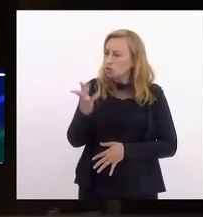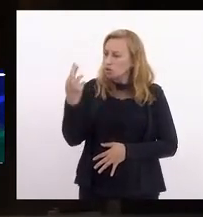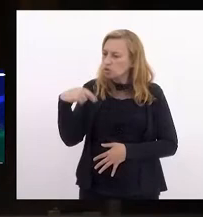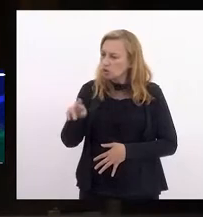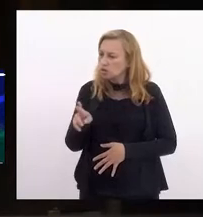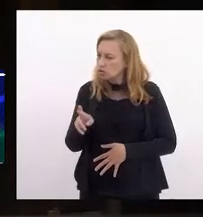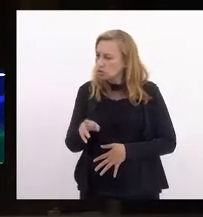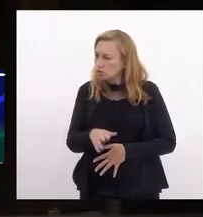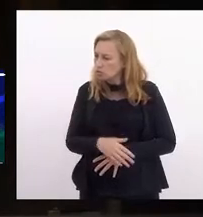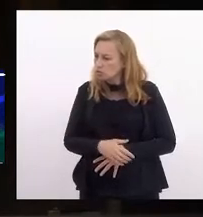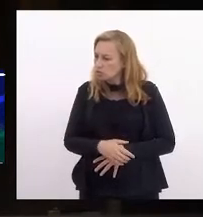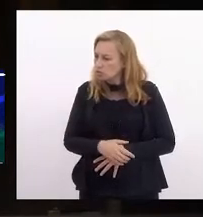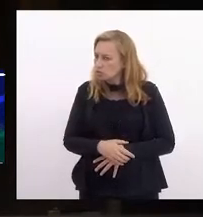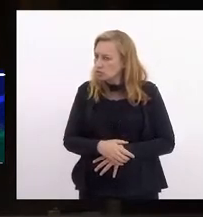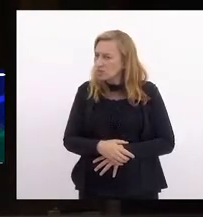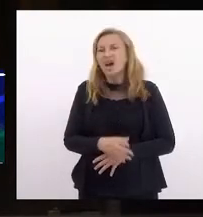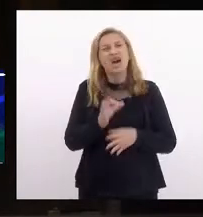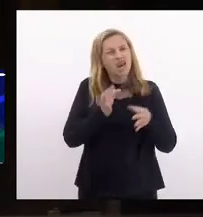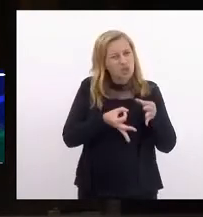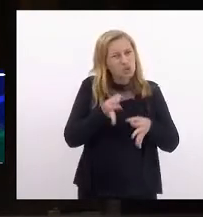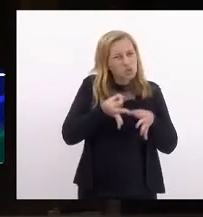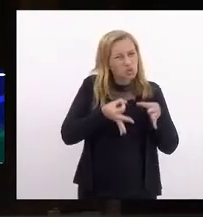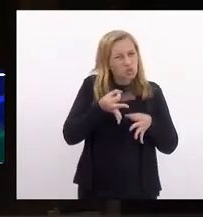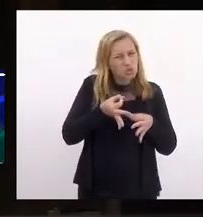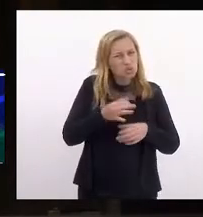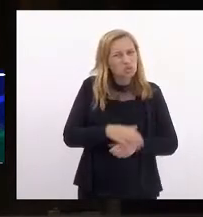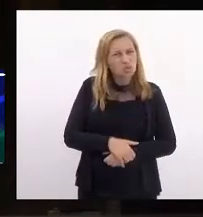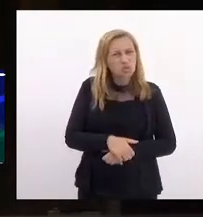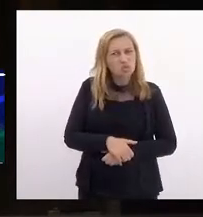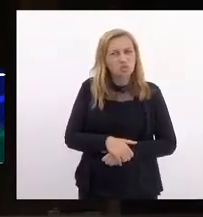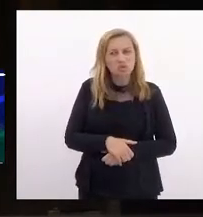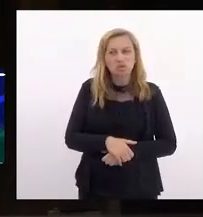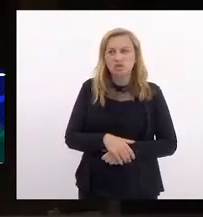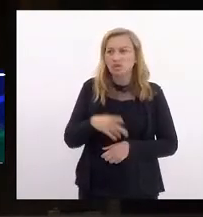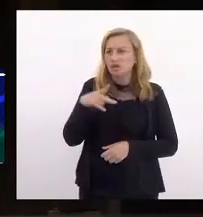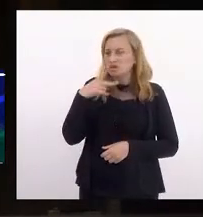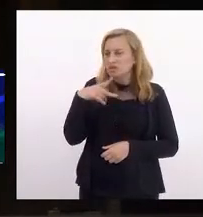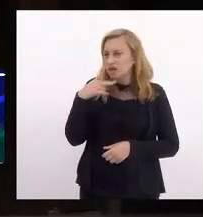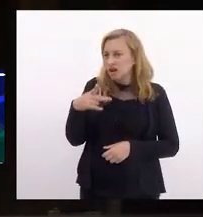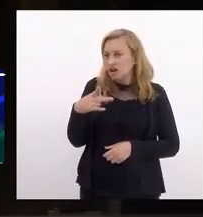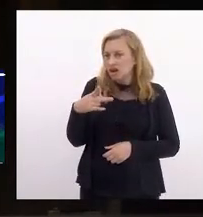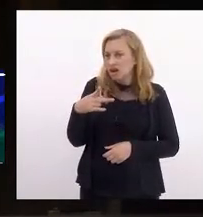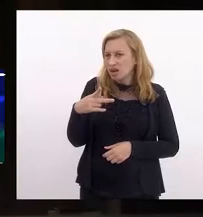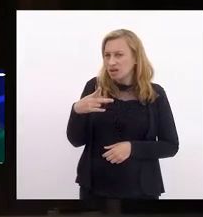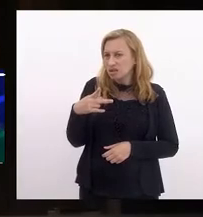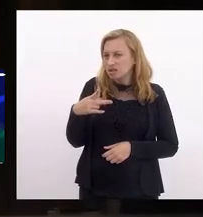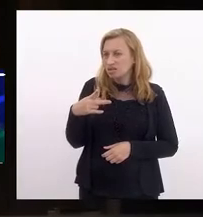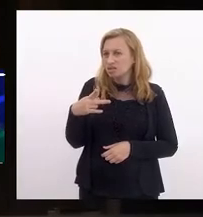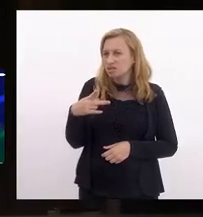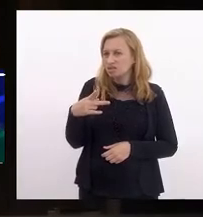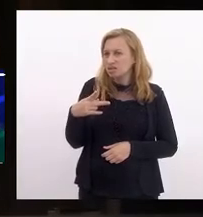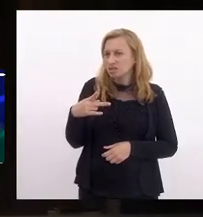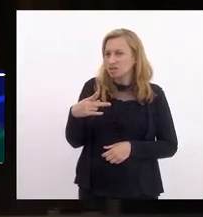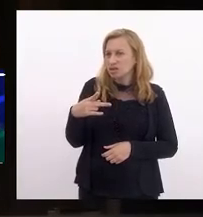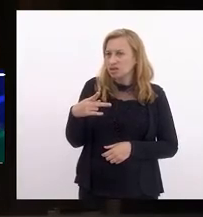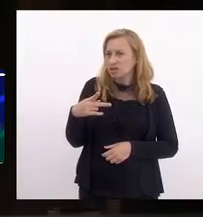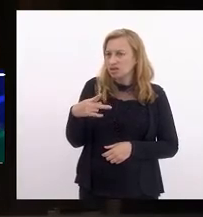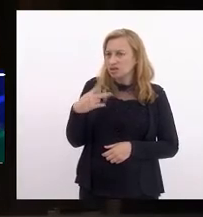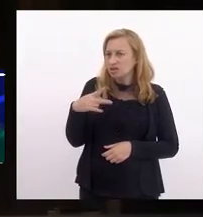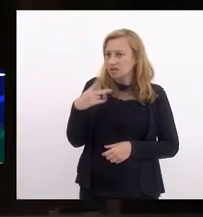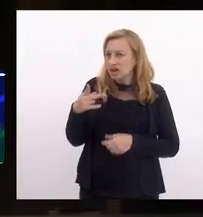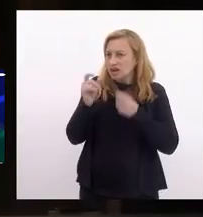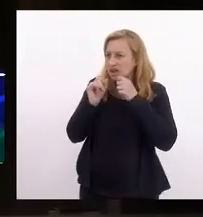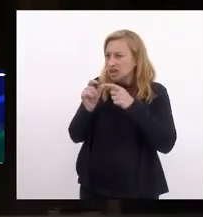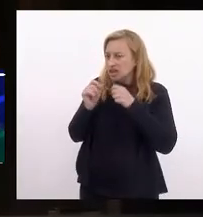religião é justo se fazer comentários pejorativos em nome de uma